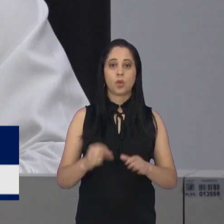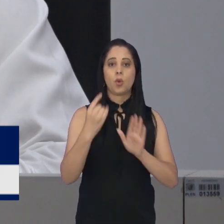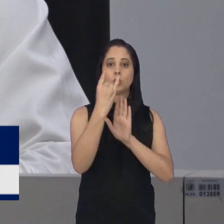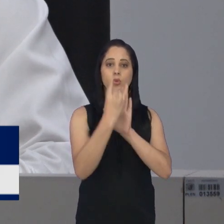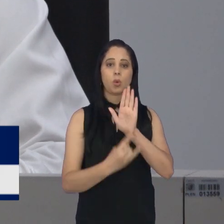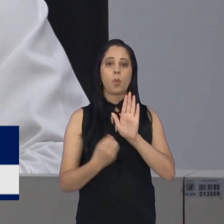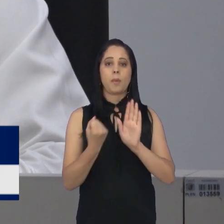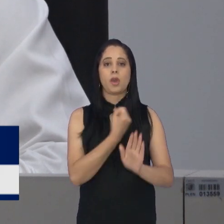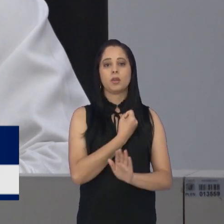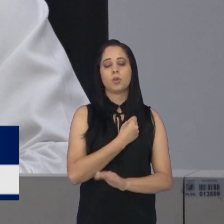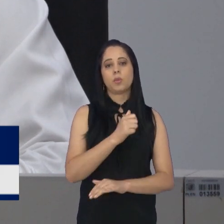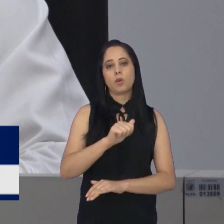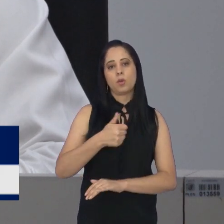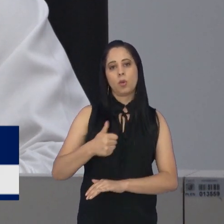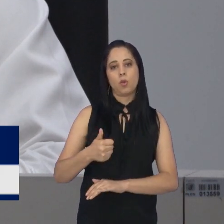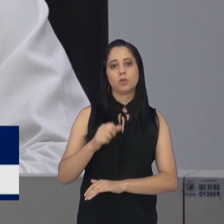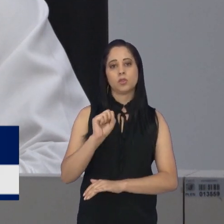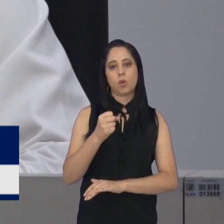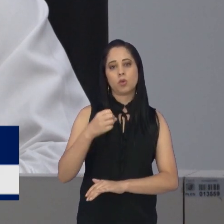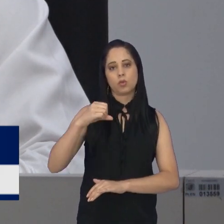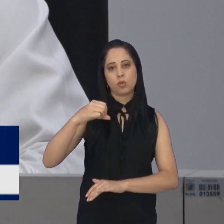Processo número